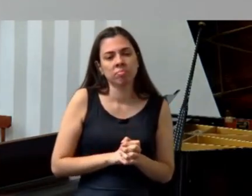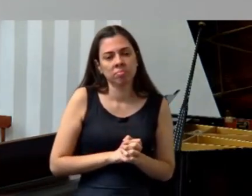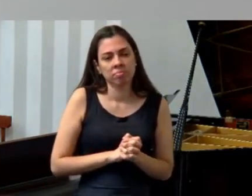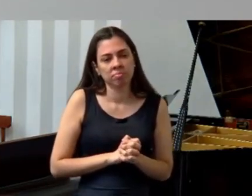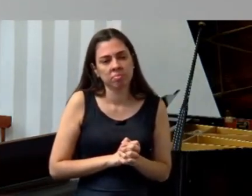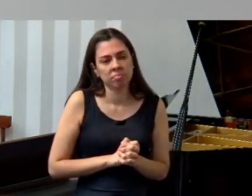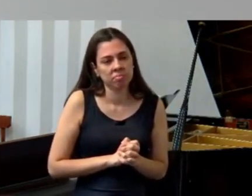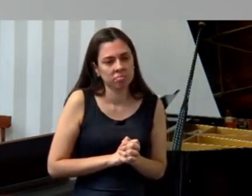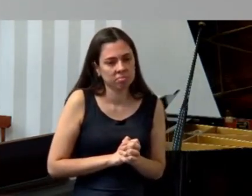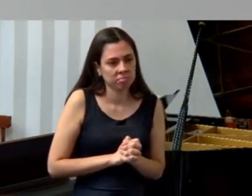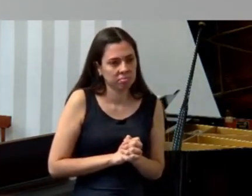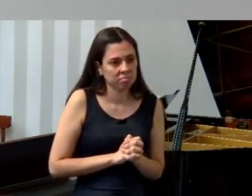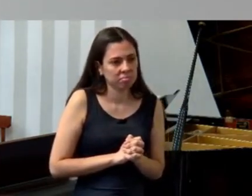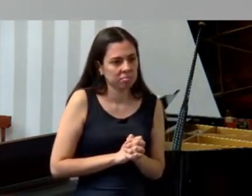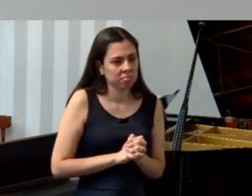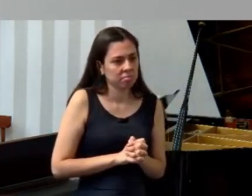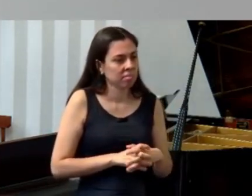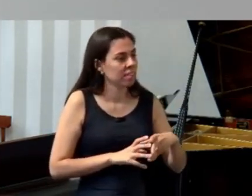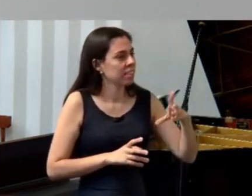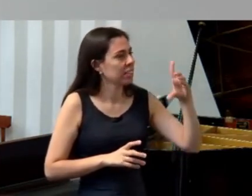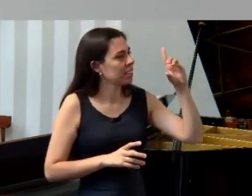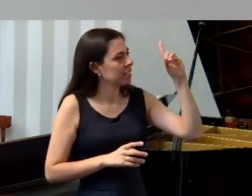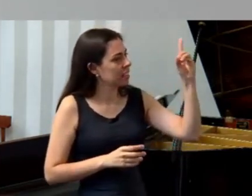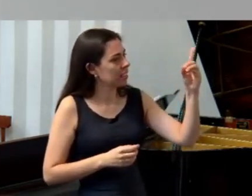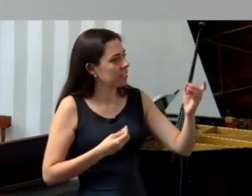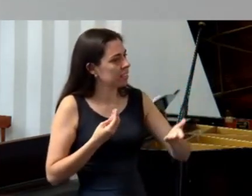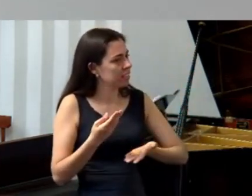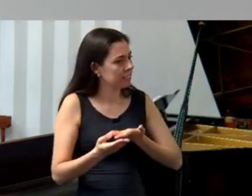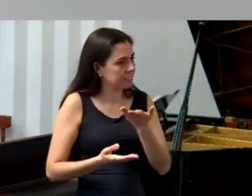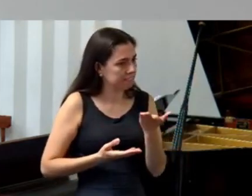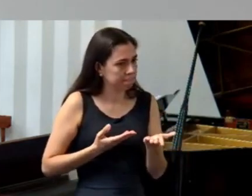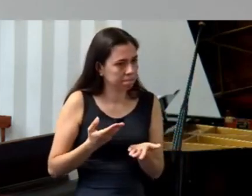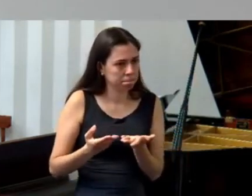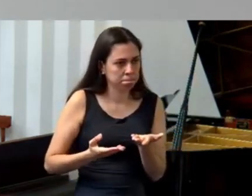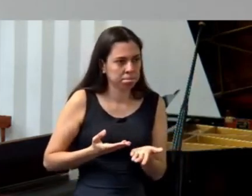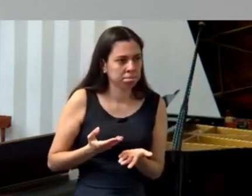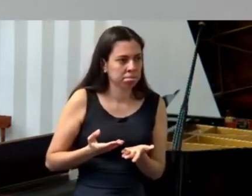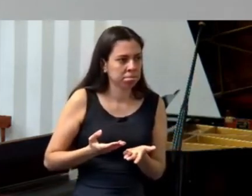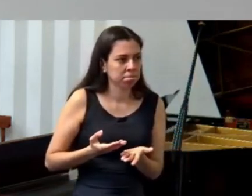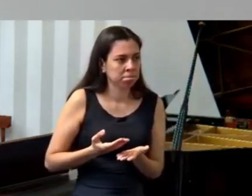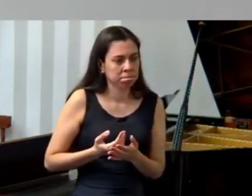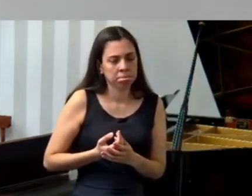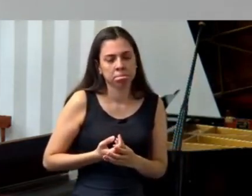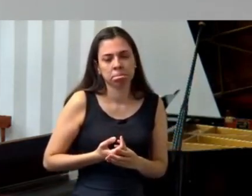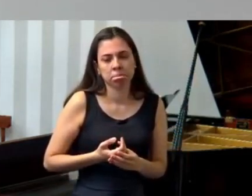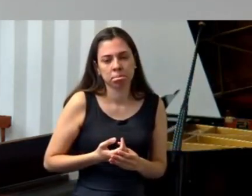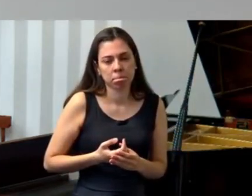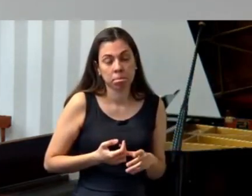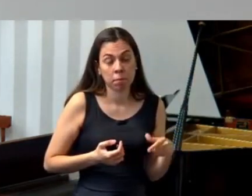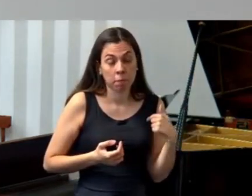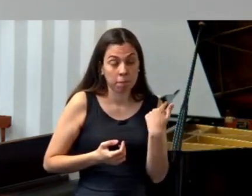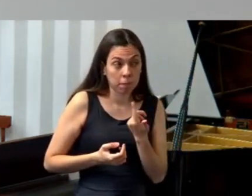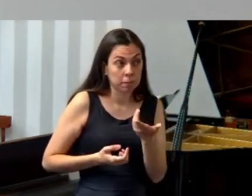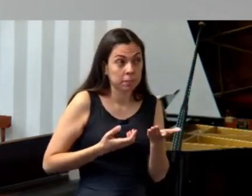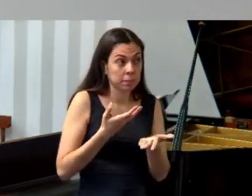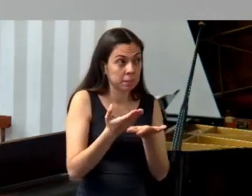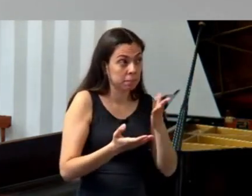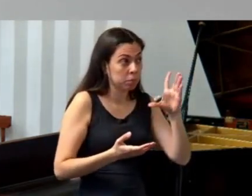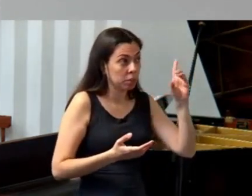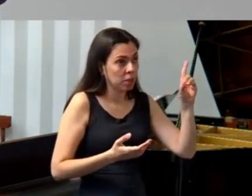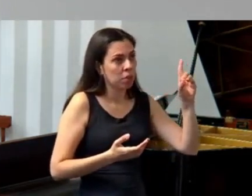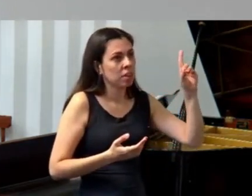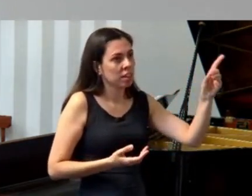Mas também as crises mostram o Deus que nós servimos, que vem até nós e que nos dá comida, que